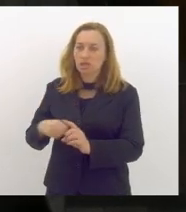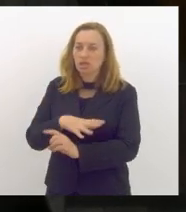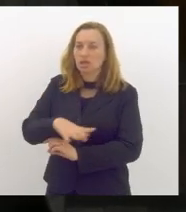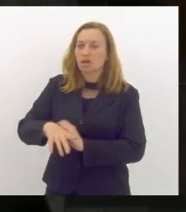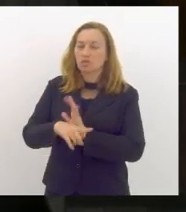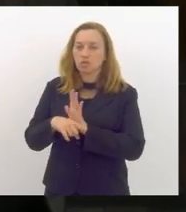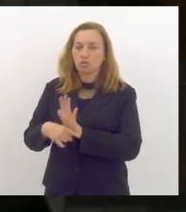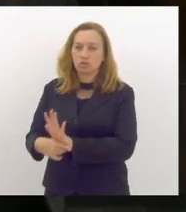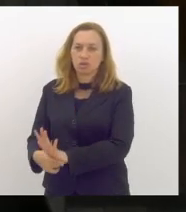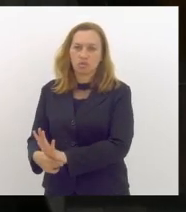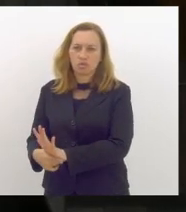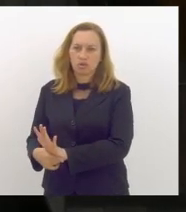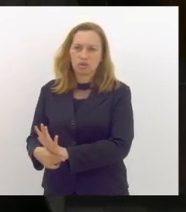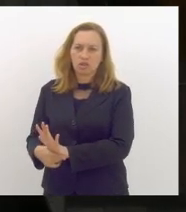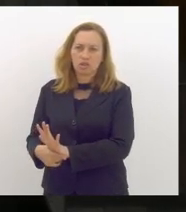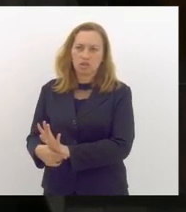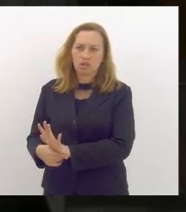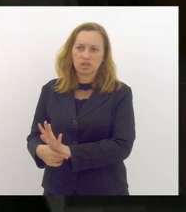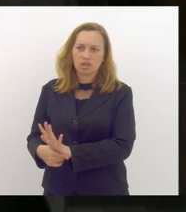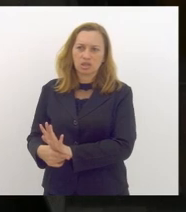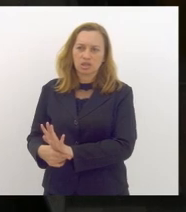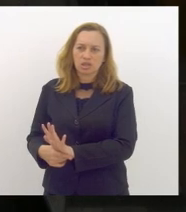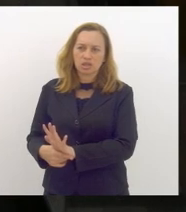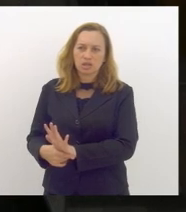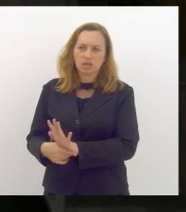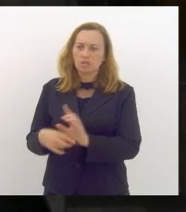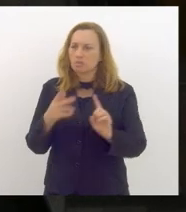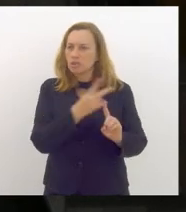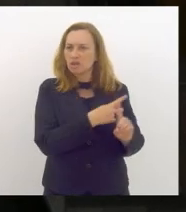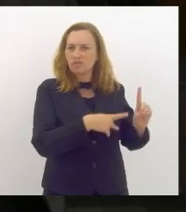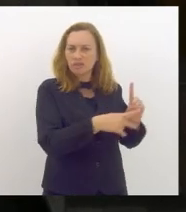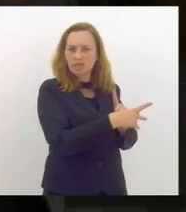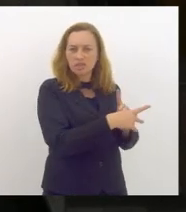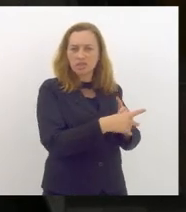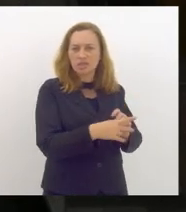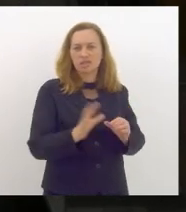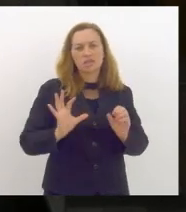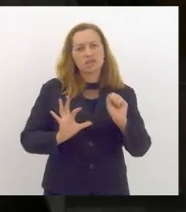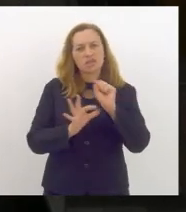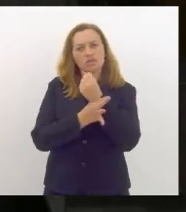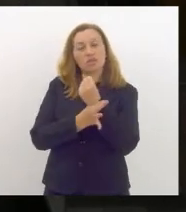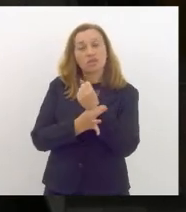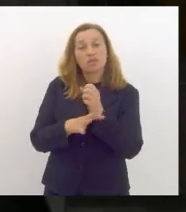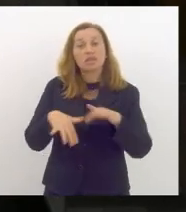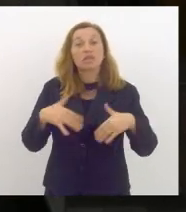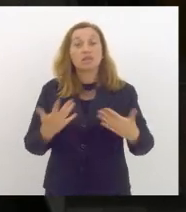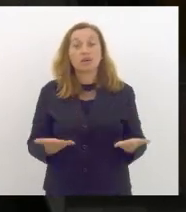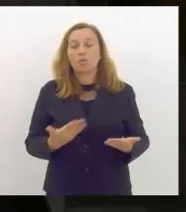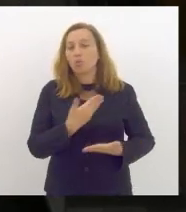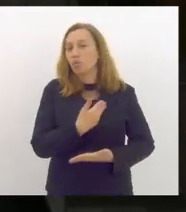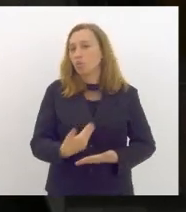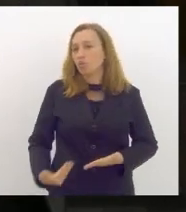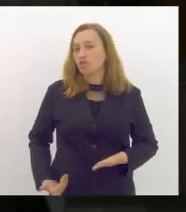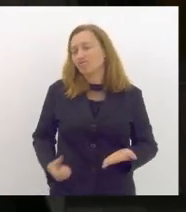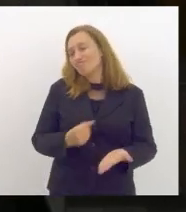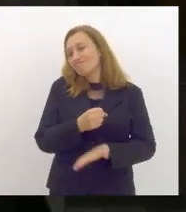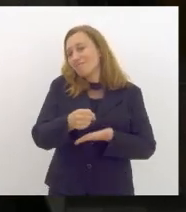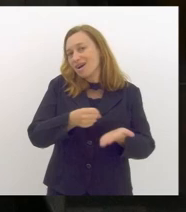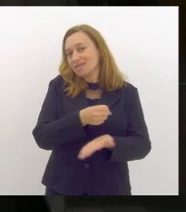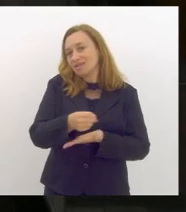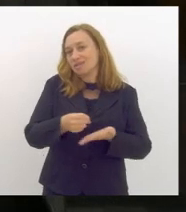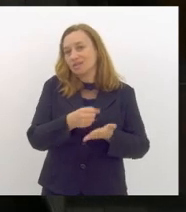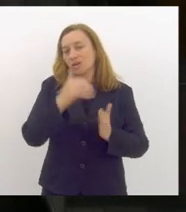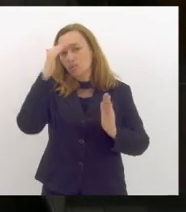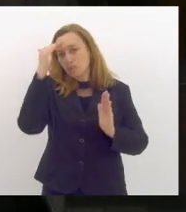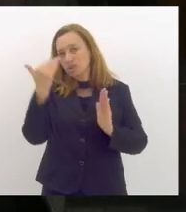Social é Previdência e segurança é um governo basicamente